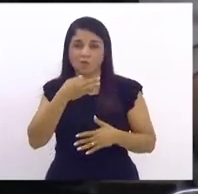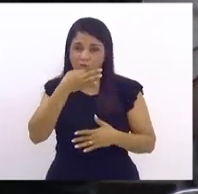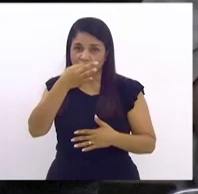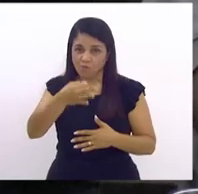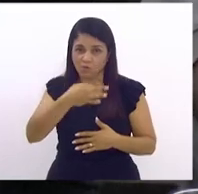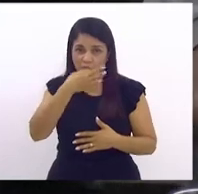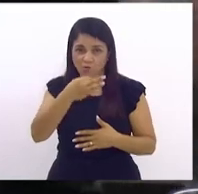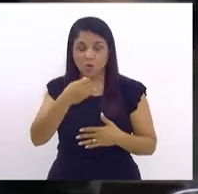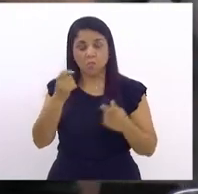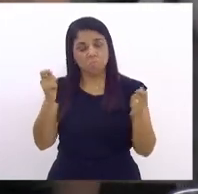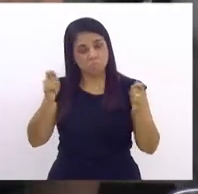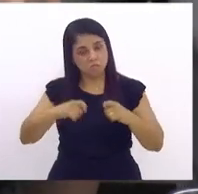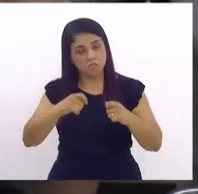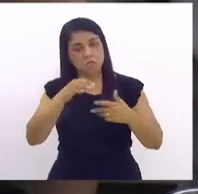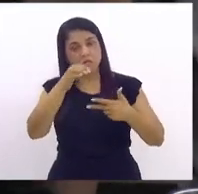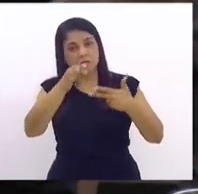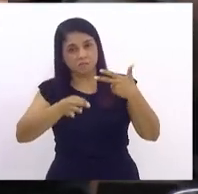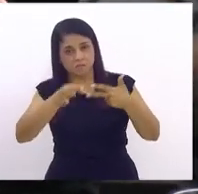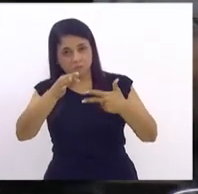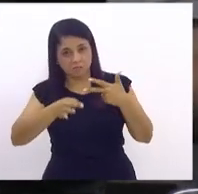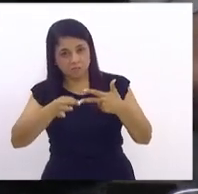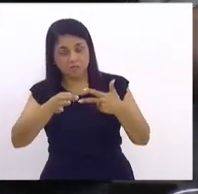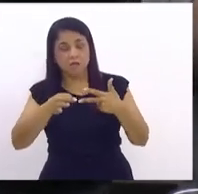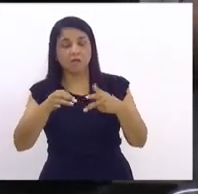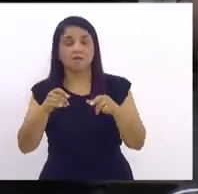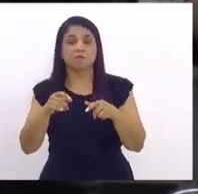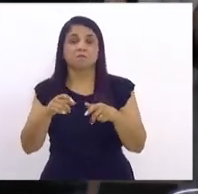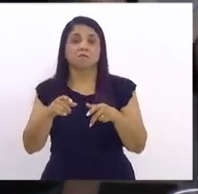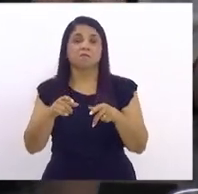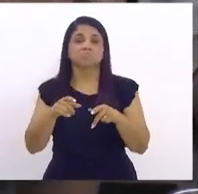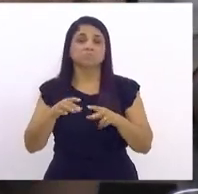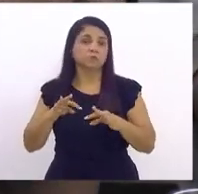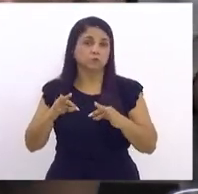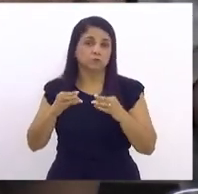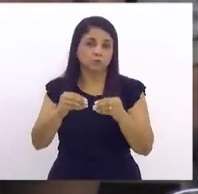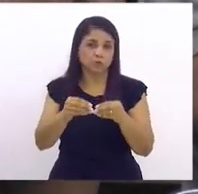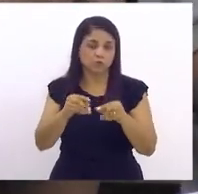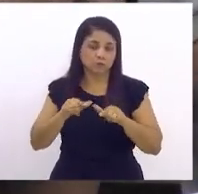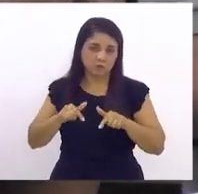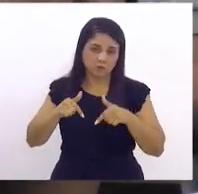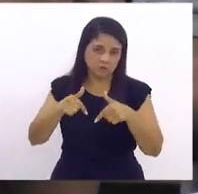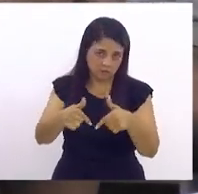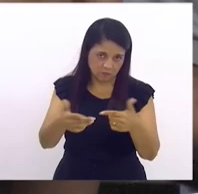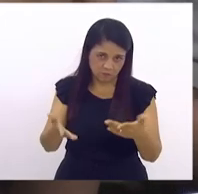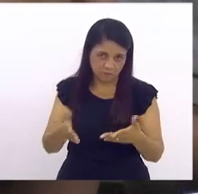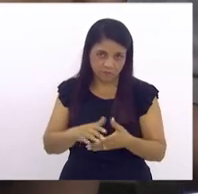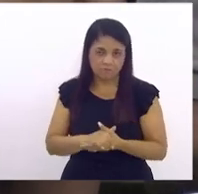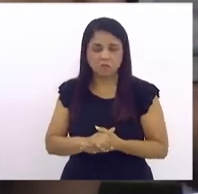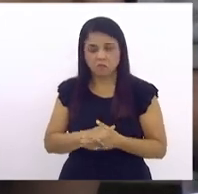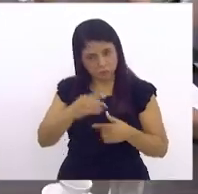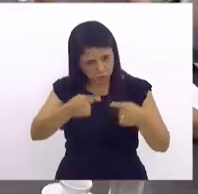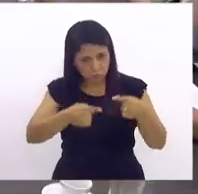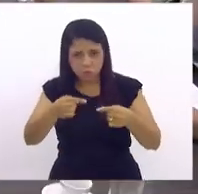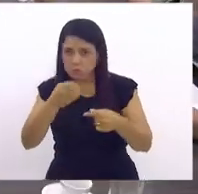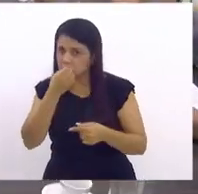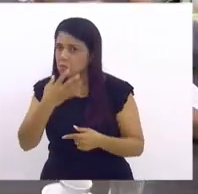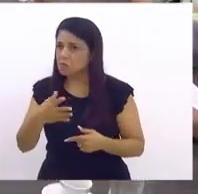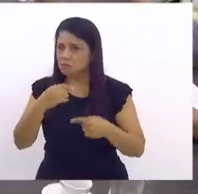poder legislar, com exceção do Executivo e do Judiciário, absolutamente iniciativa sobre tudo. A discussão é boa. A discussão é